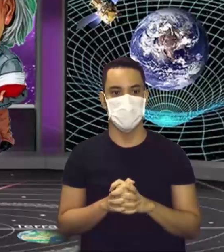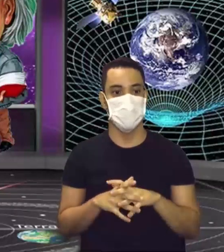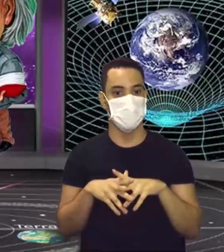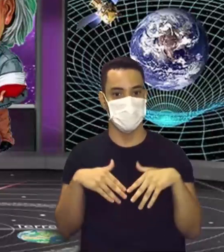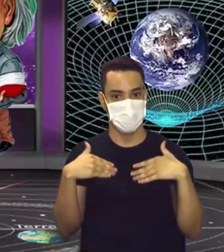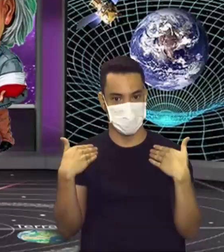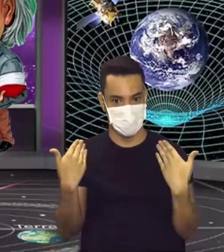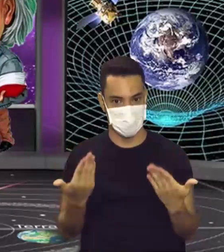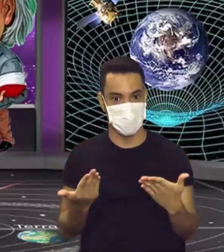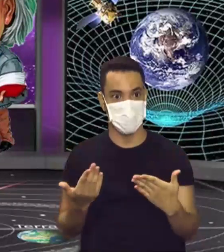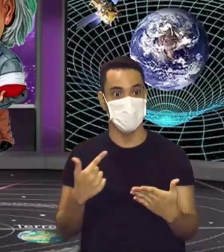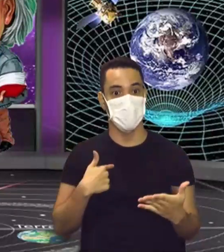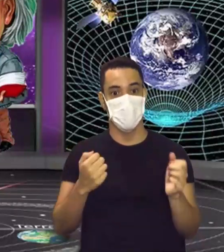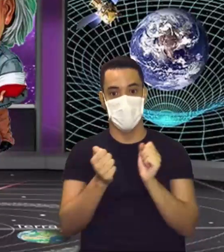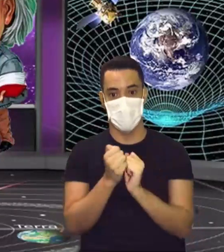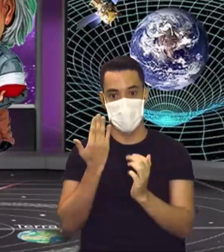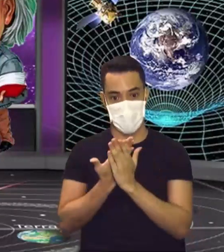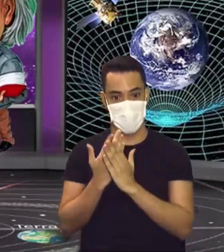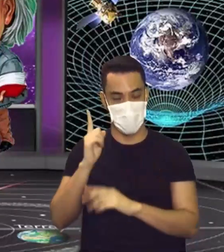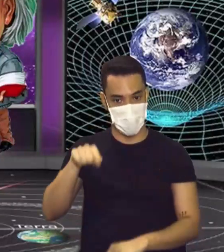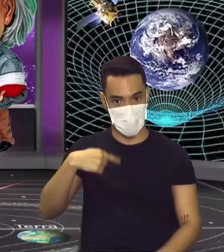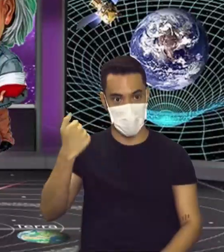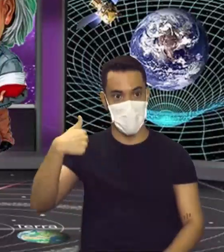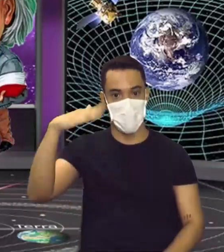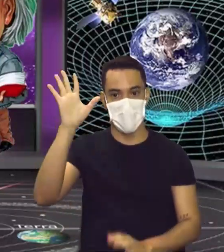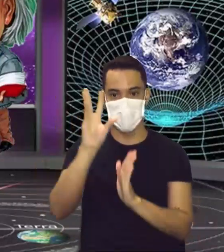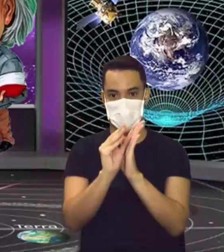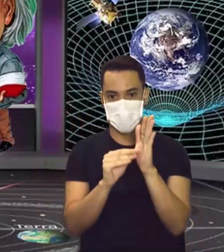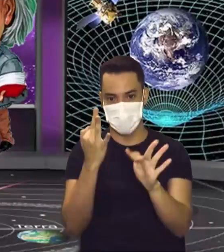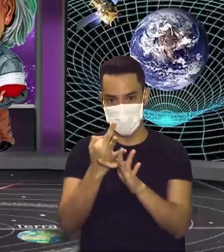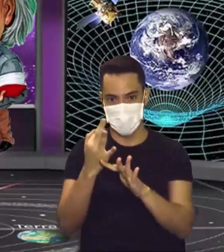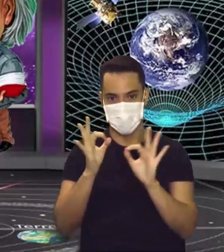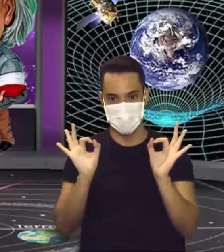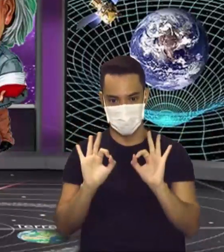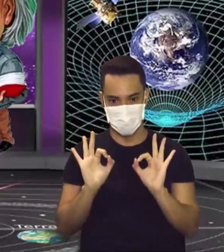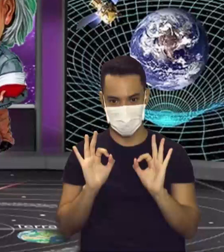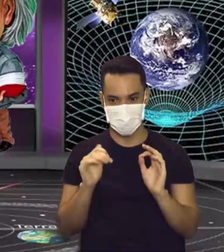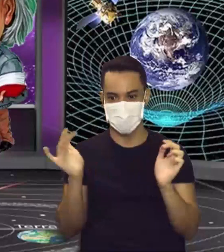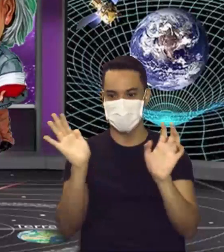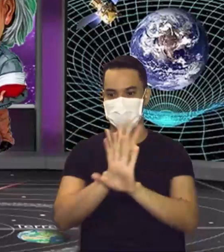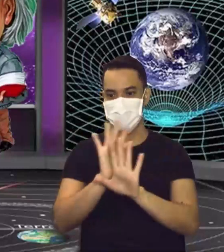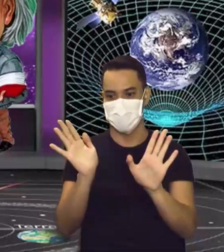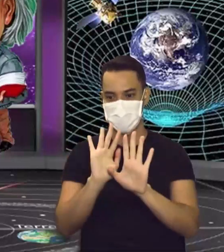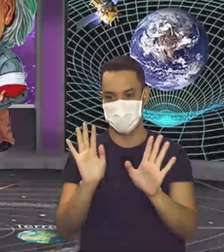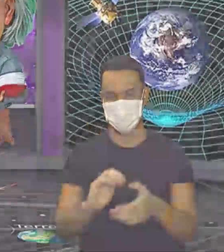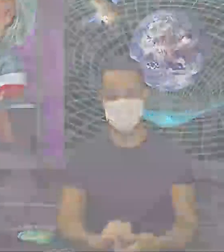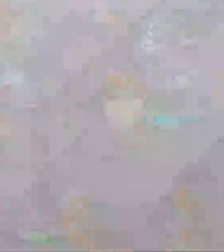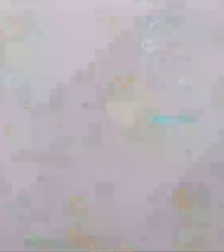só, fiquem comigo que na próxima aula tem mais conteúdo de física para vocês, tá? Tchau, tchau!